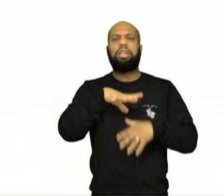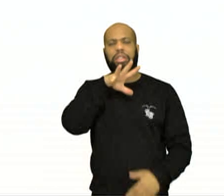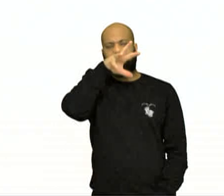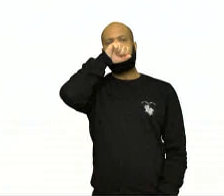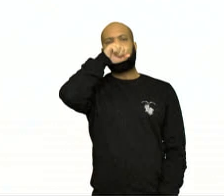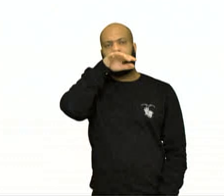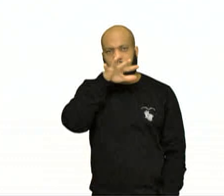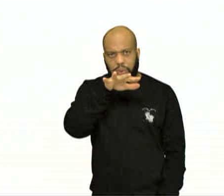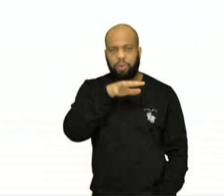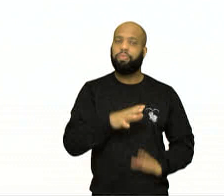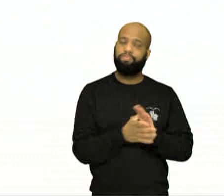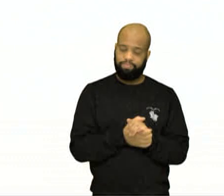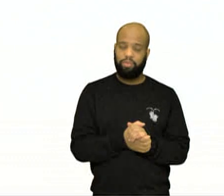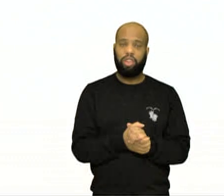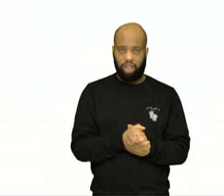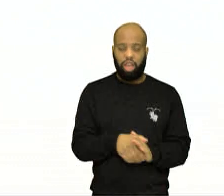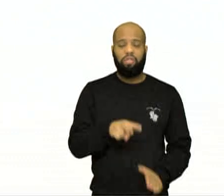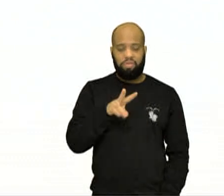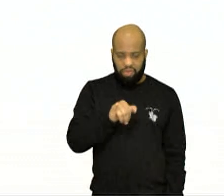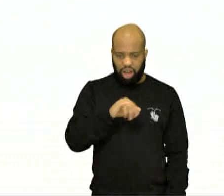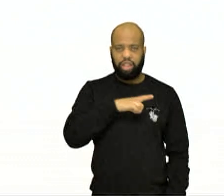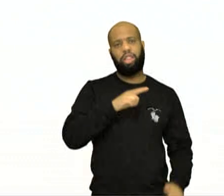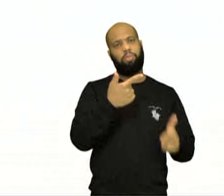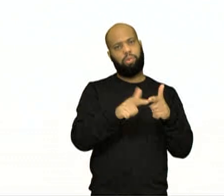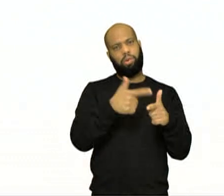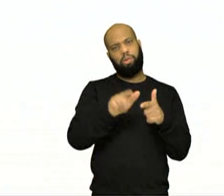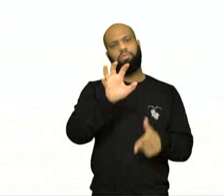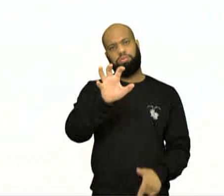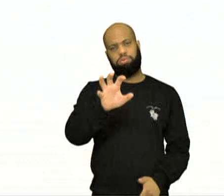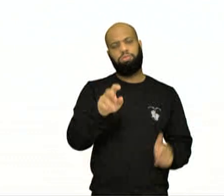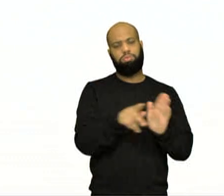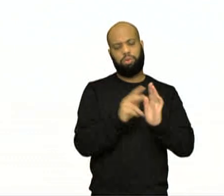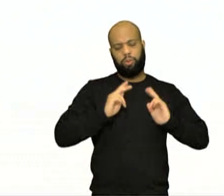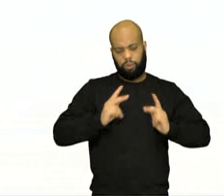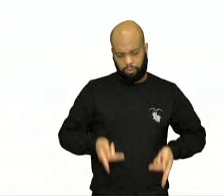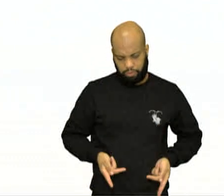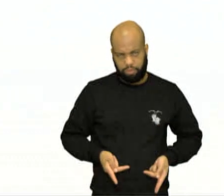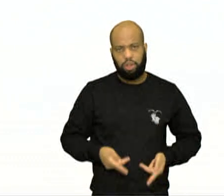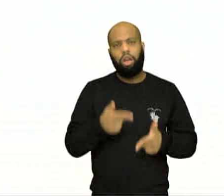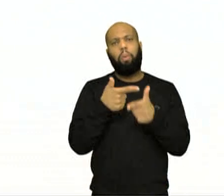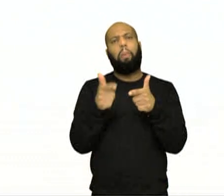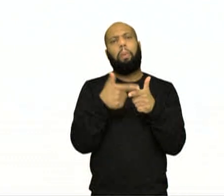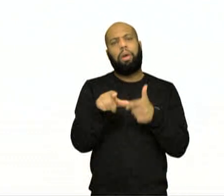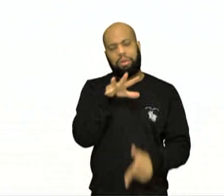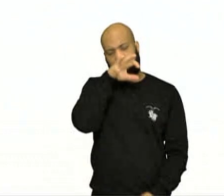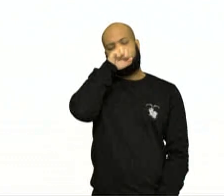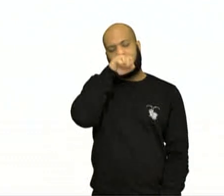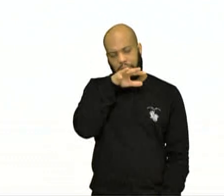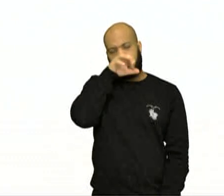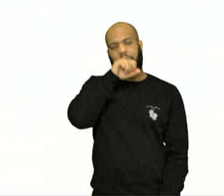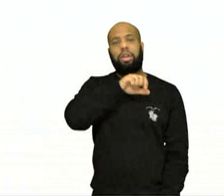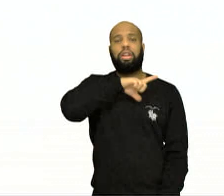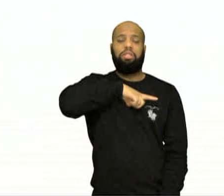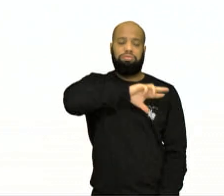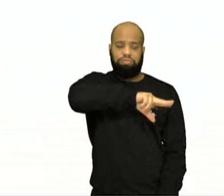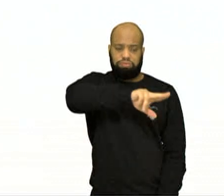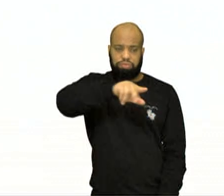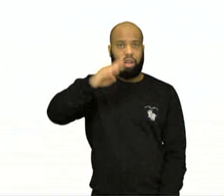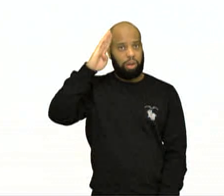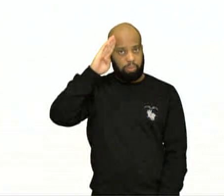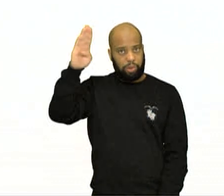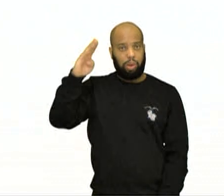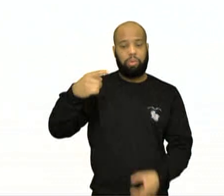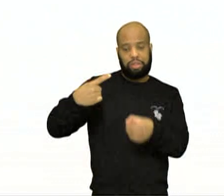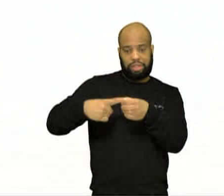poluição atmosférica que vai causar no ser humano em si. Os problemas respiratórios, muitos deles, principalmente nas